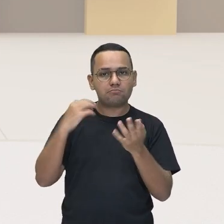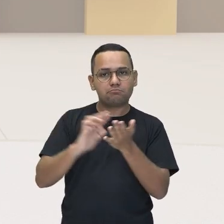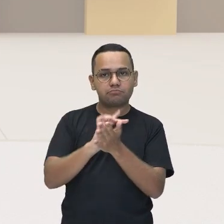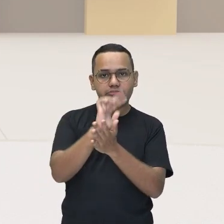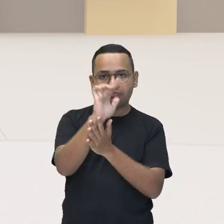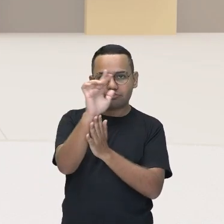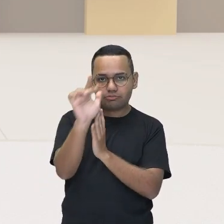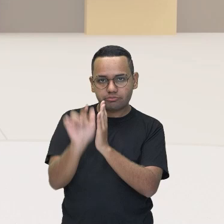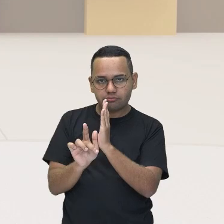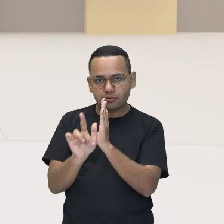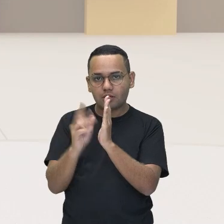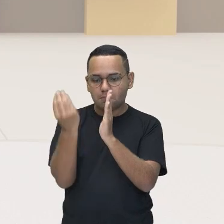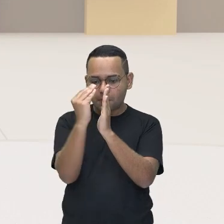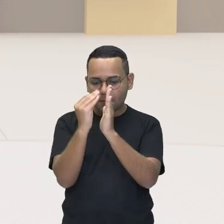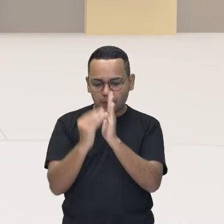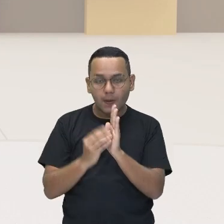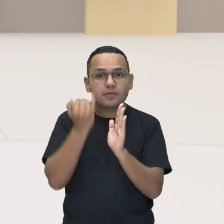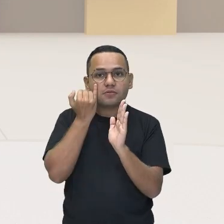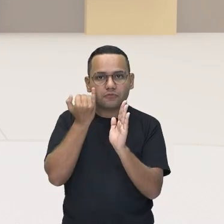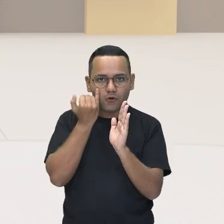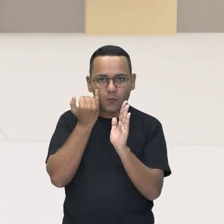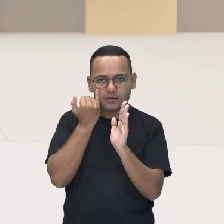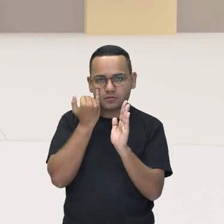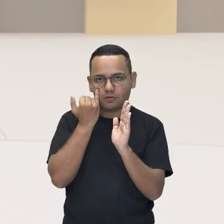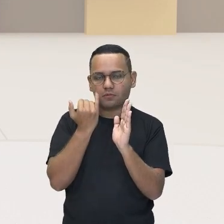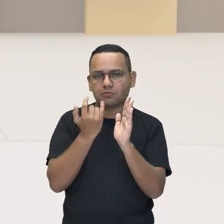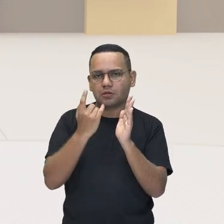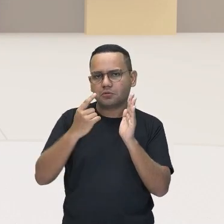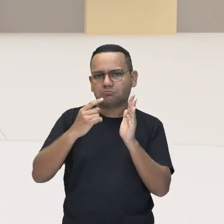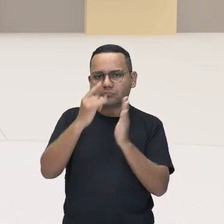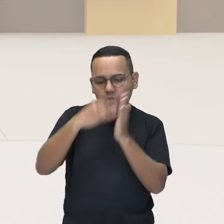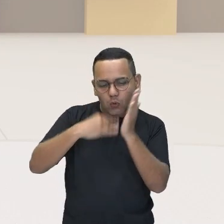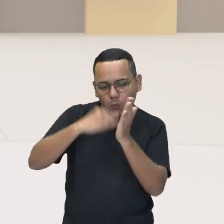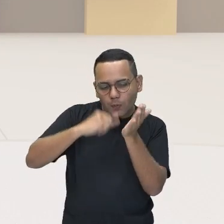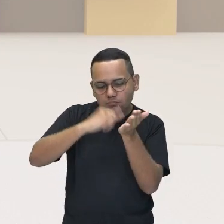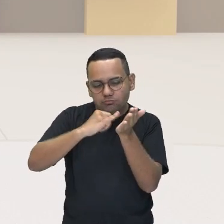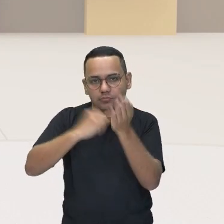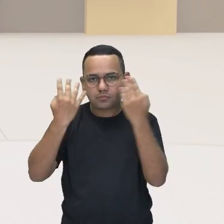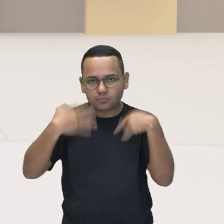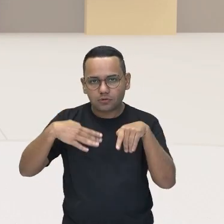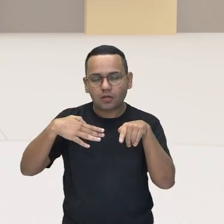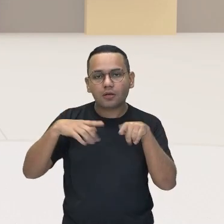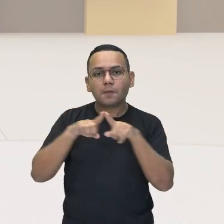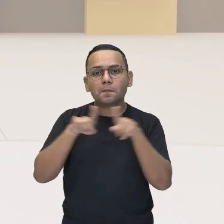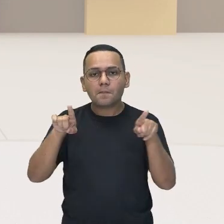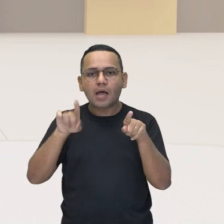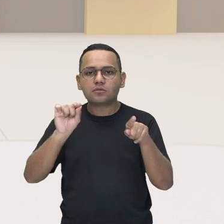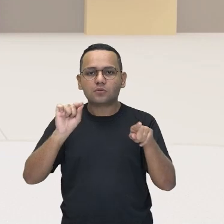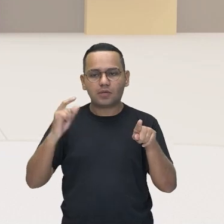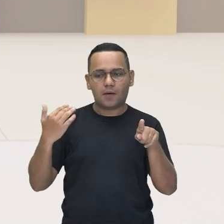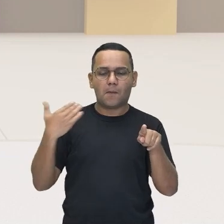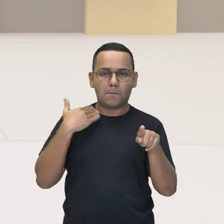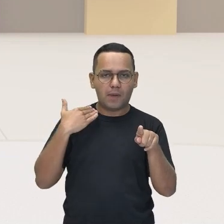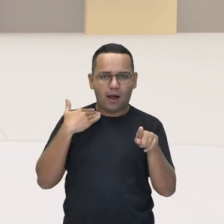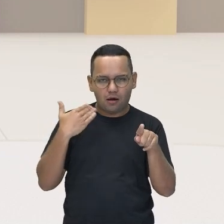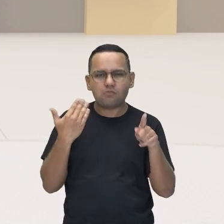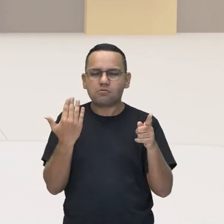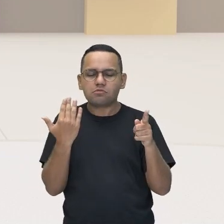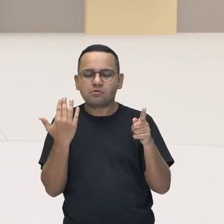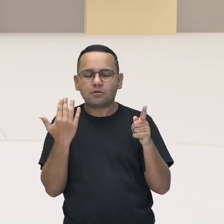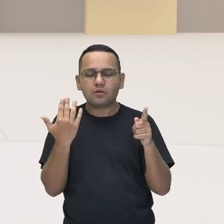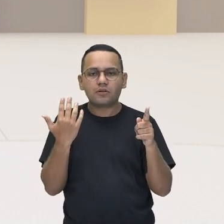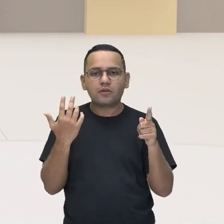Junto com essa garantia de que você vai poder consolidar, né? o seu CPF, né? A